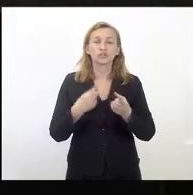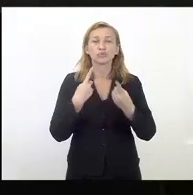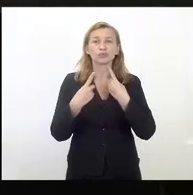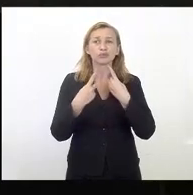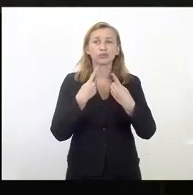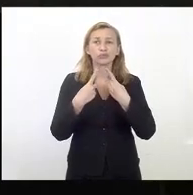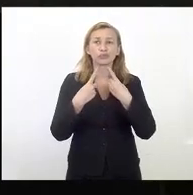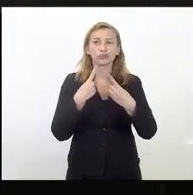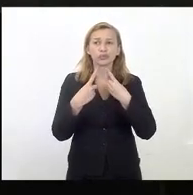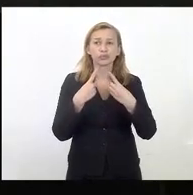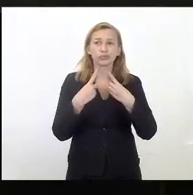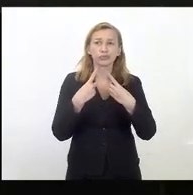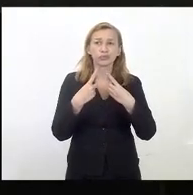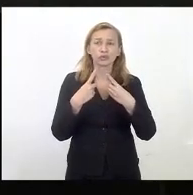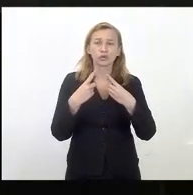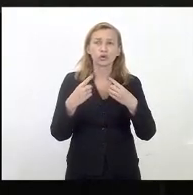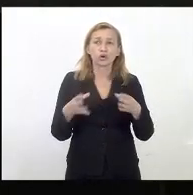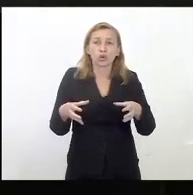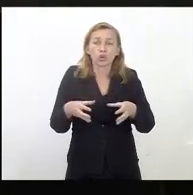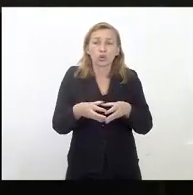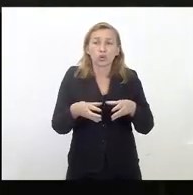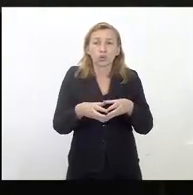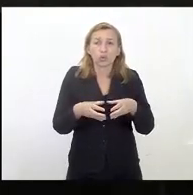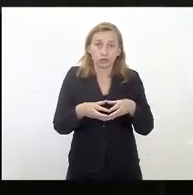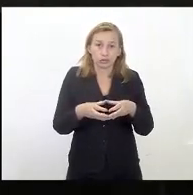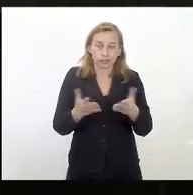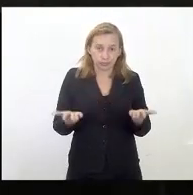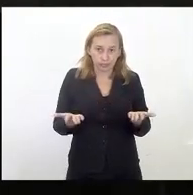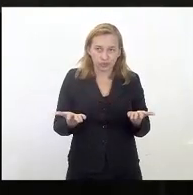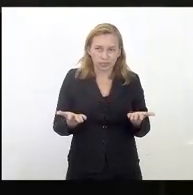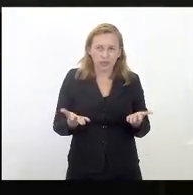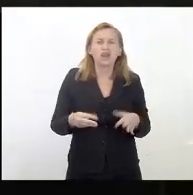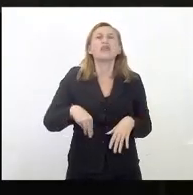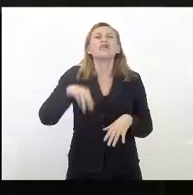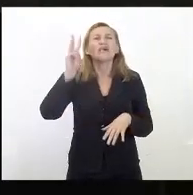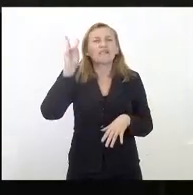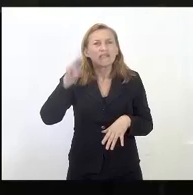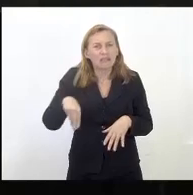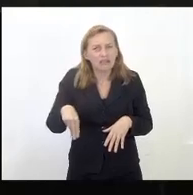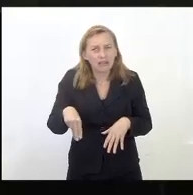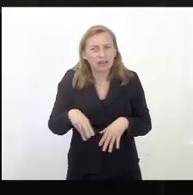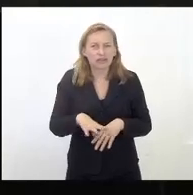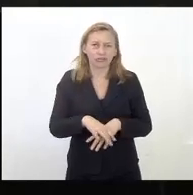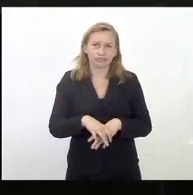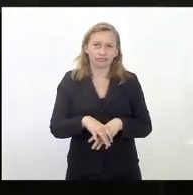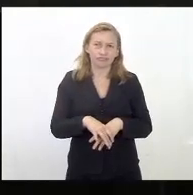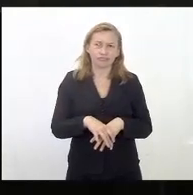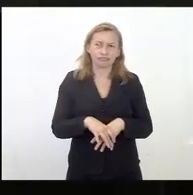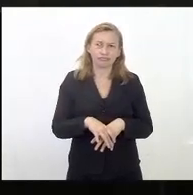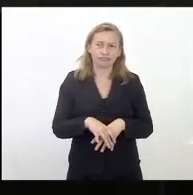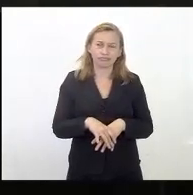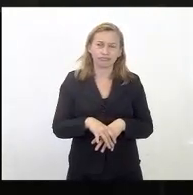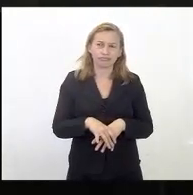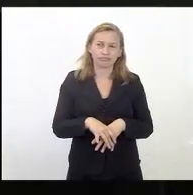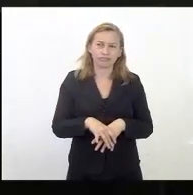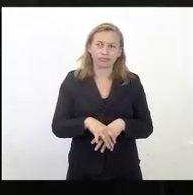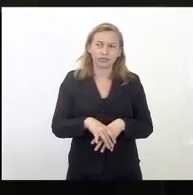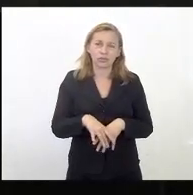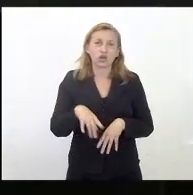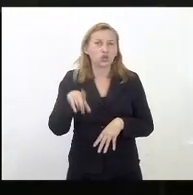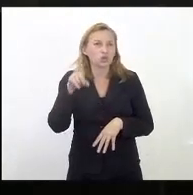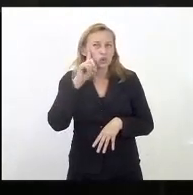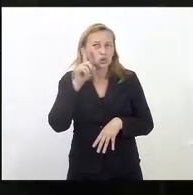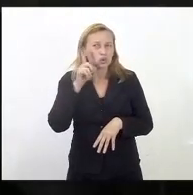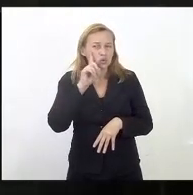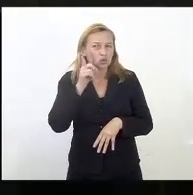debate estritamente corporativo hora quem é que garante quem é que garante no dia-a-dia